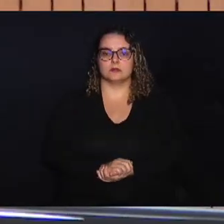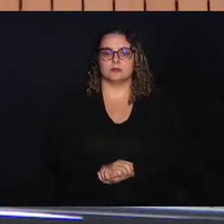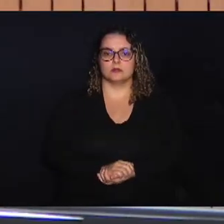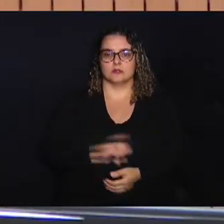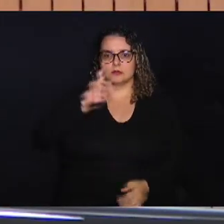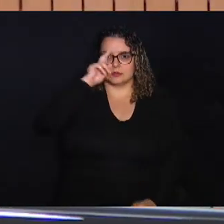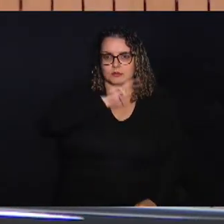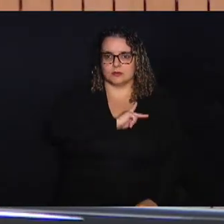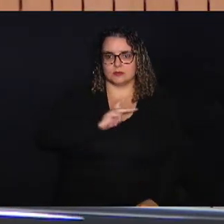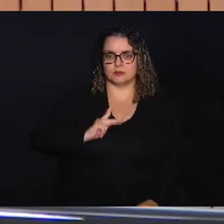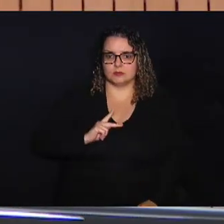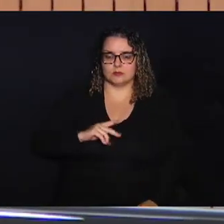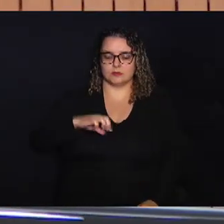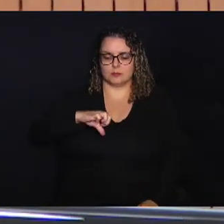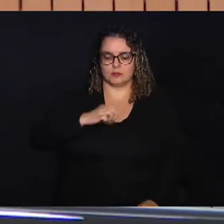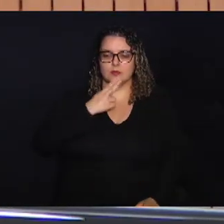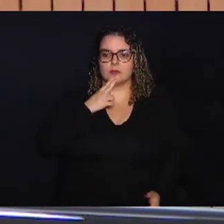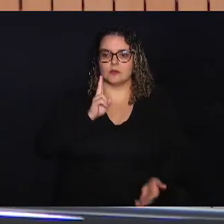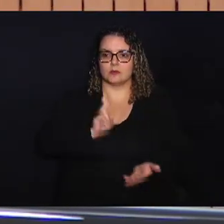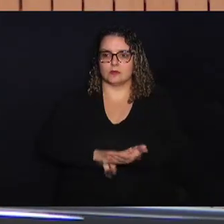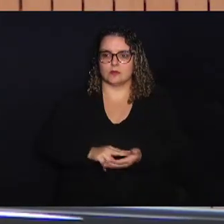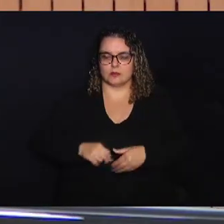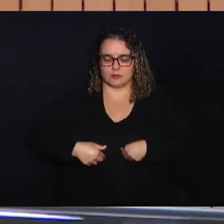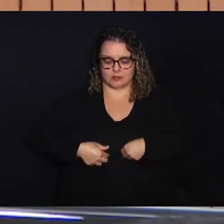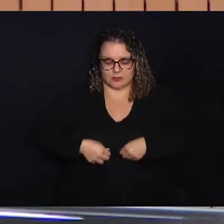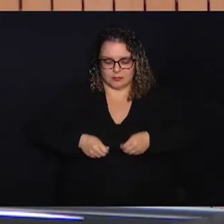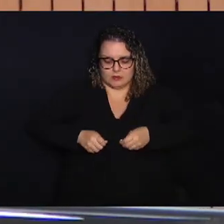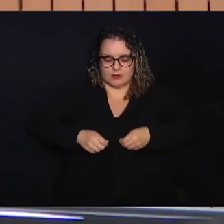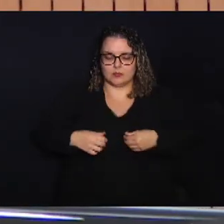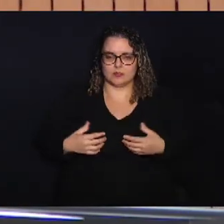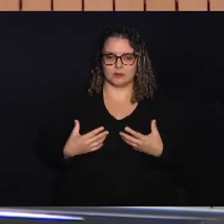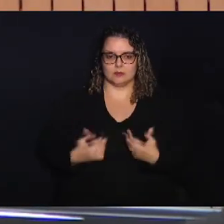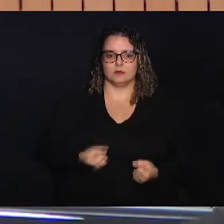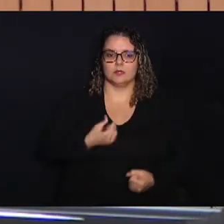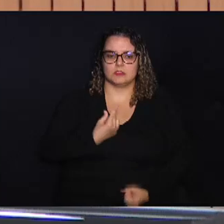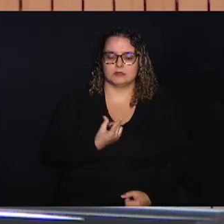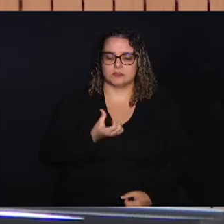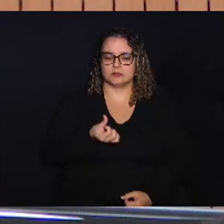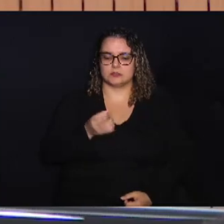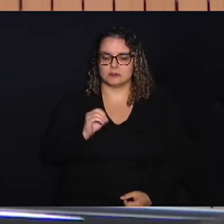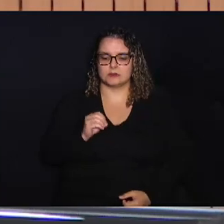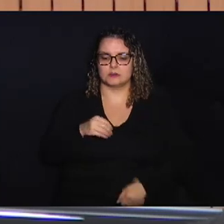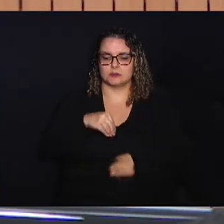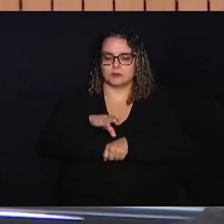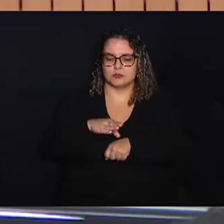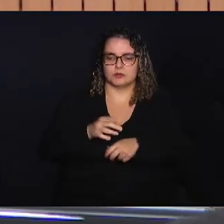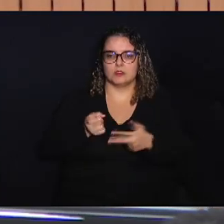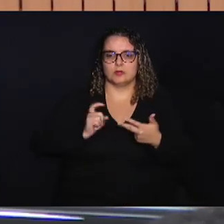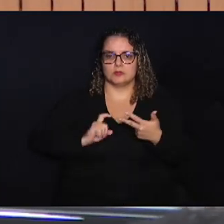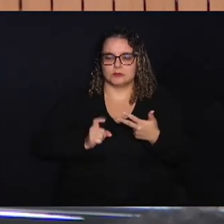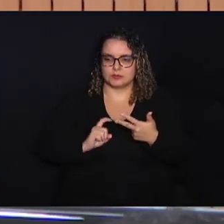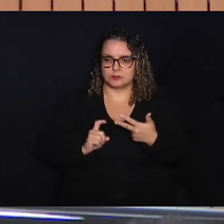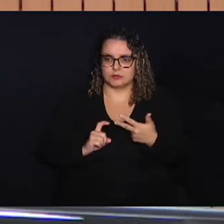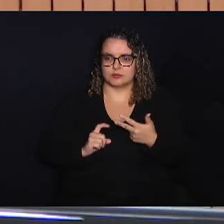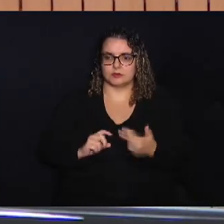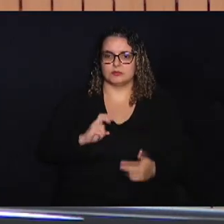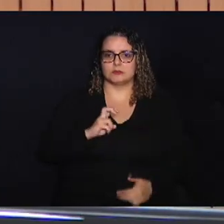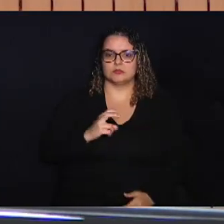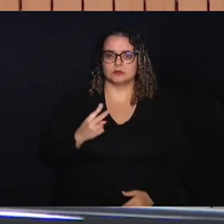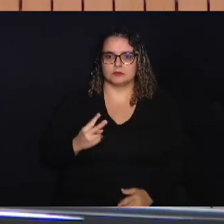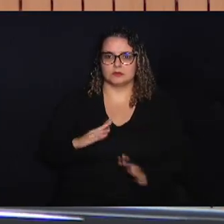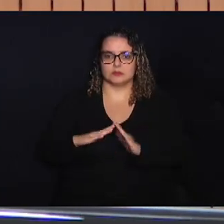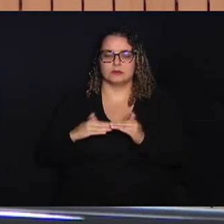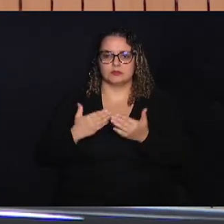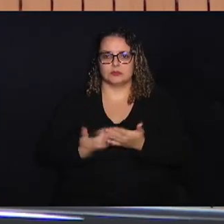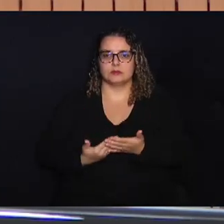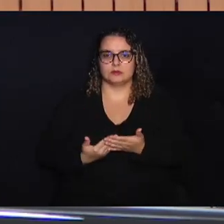Senhor presidente, temos 9 correspondências recebidas, 160 indicações encaminhadas ao Executivo, 52